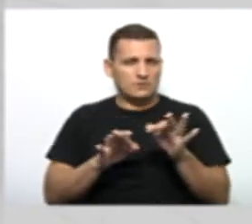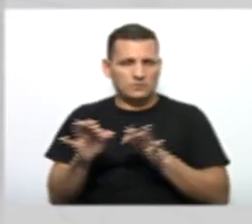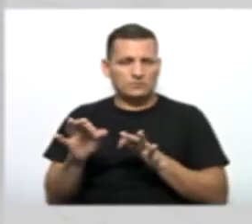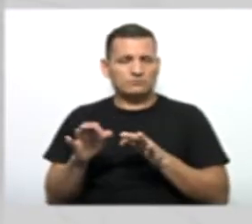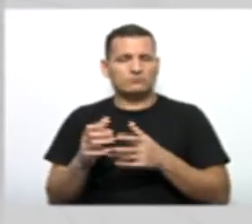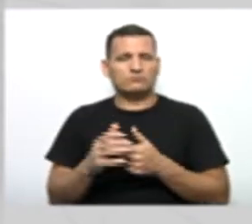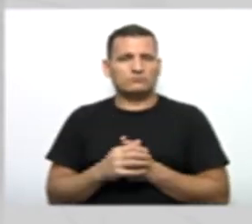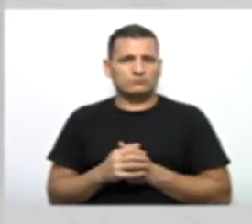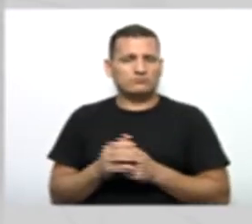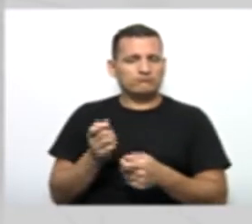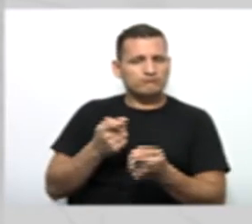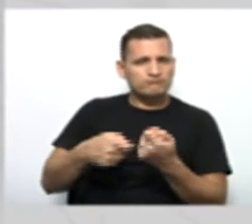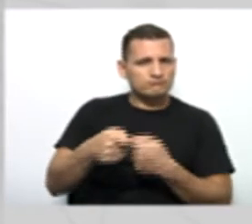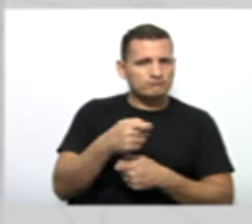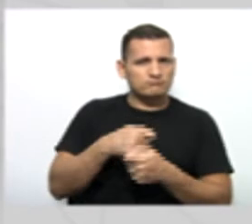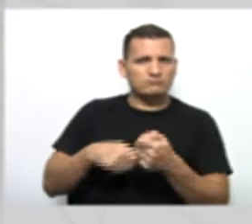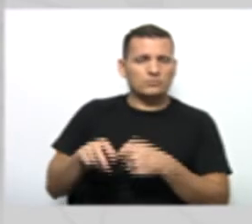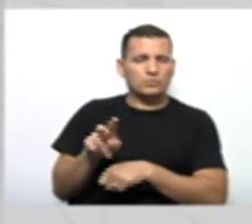ambiente.